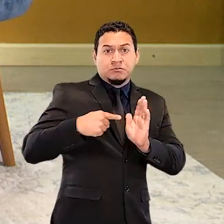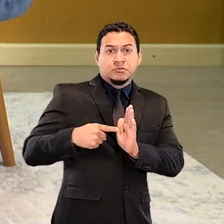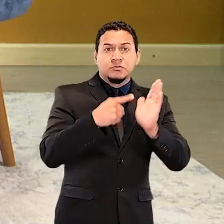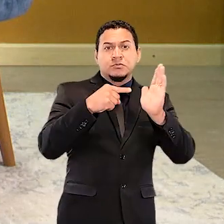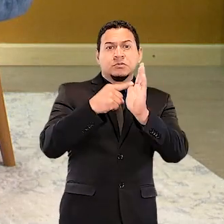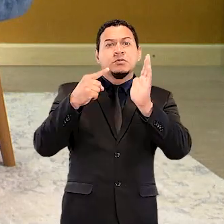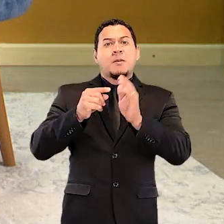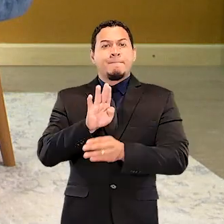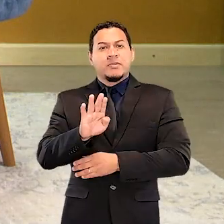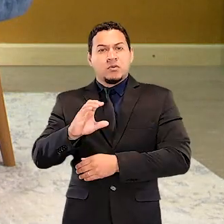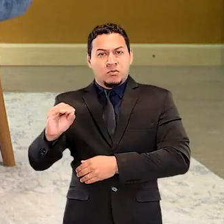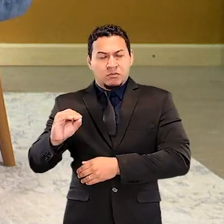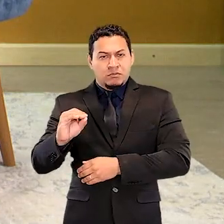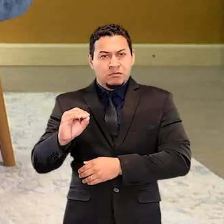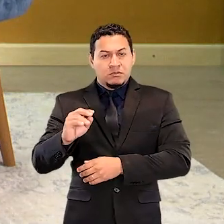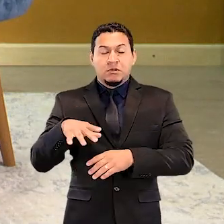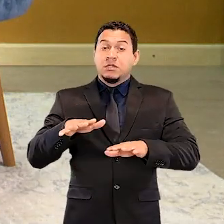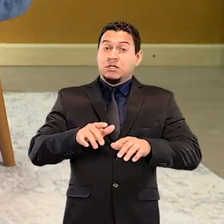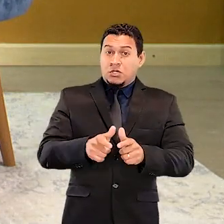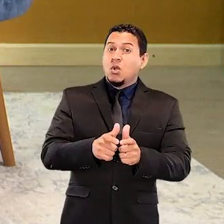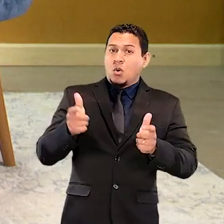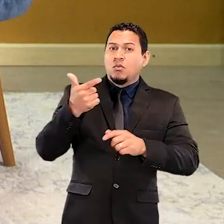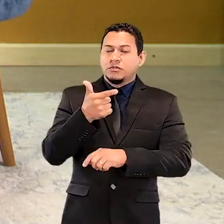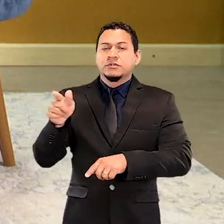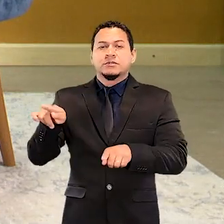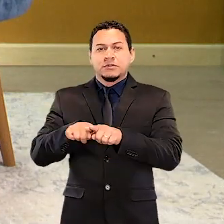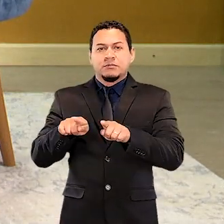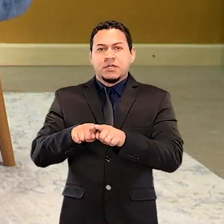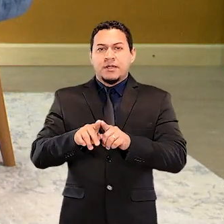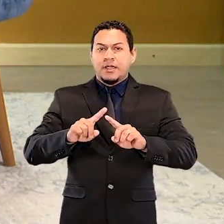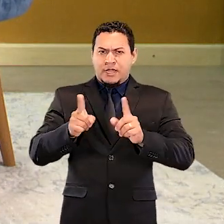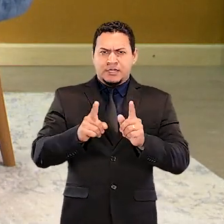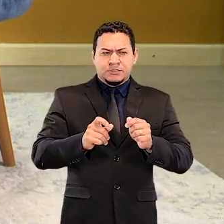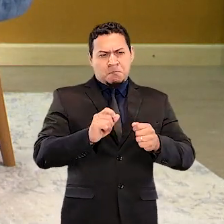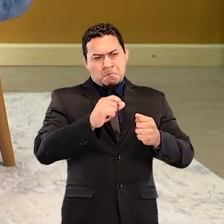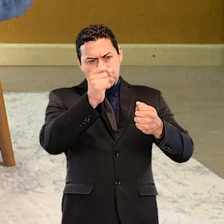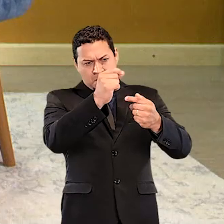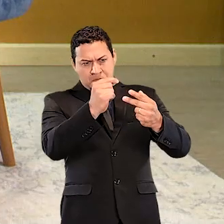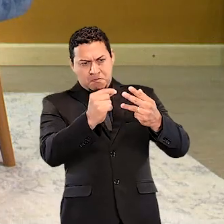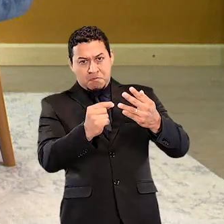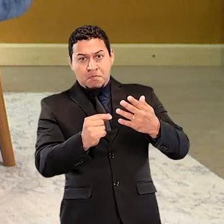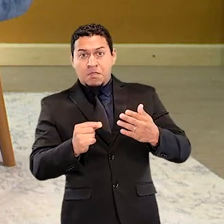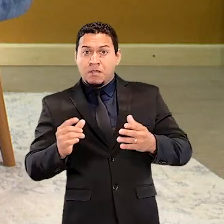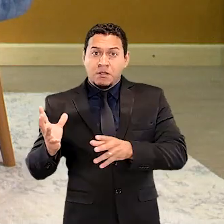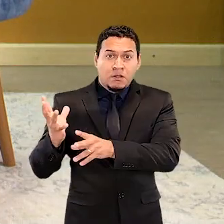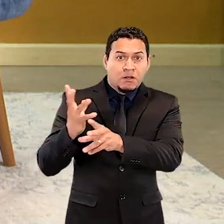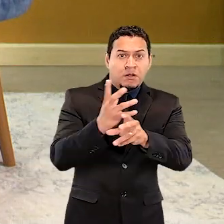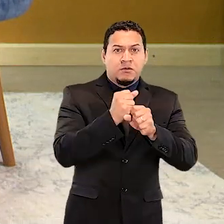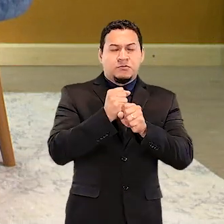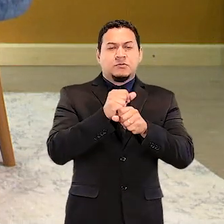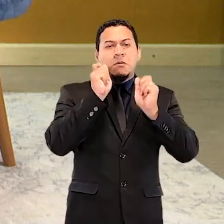demais. E é isso. Talvez essa combinação de fatores possa levar